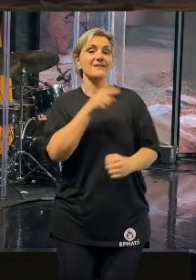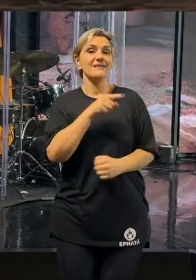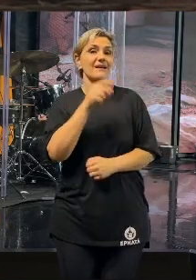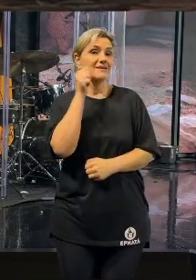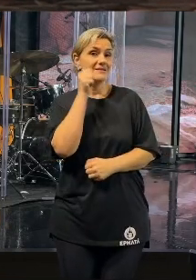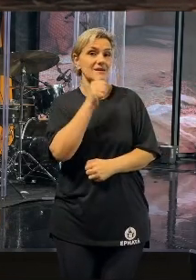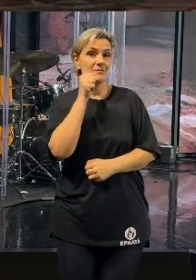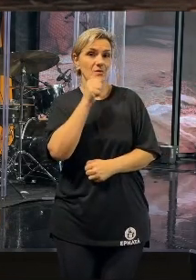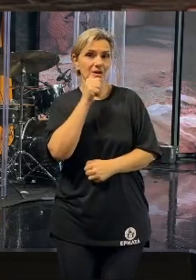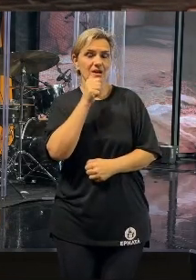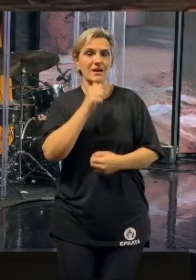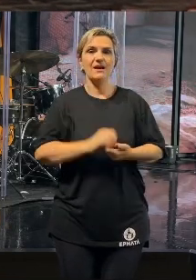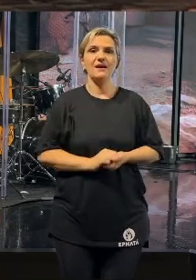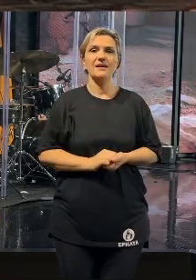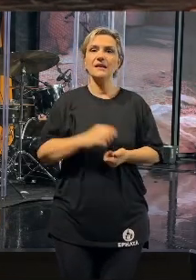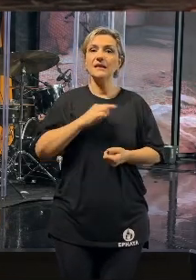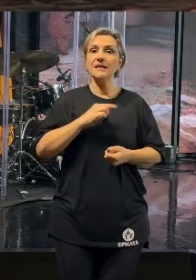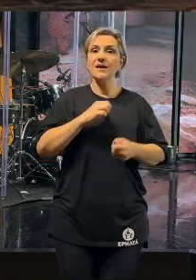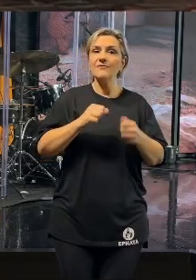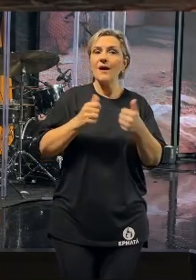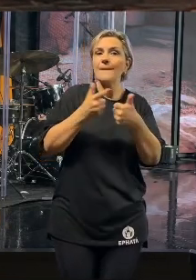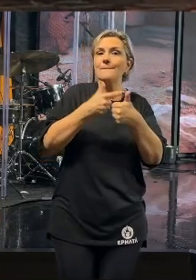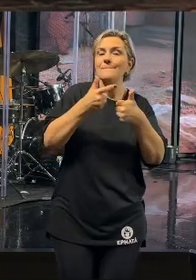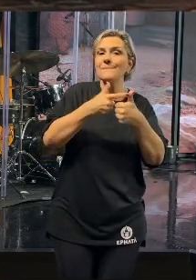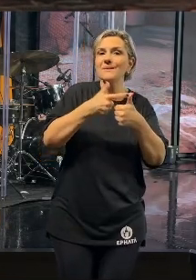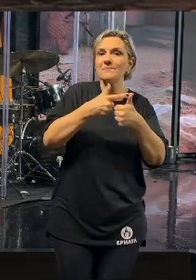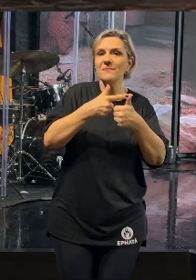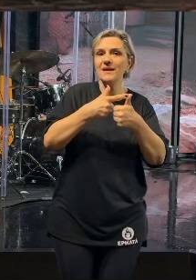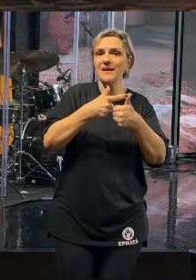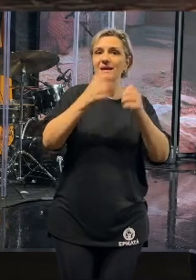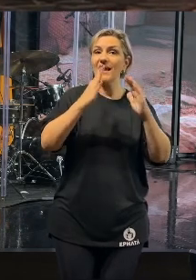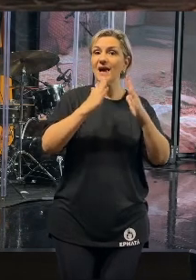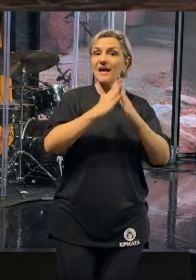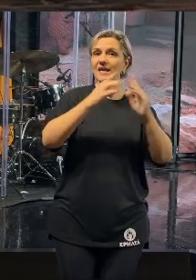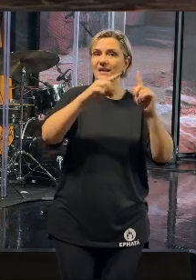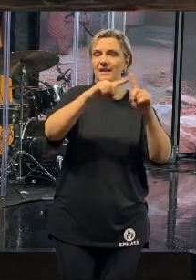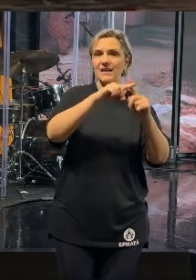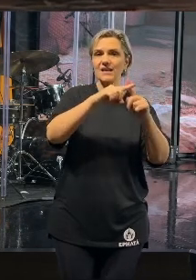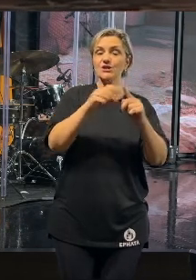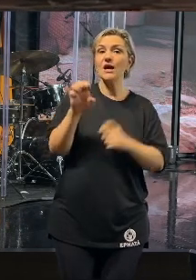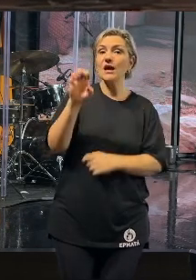mulher que nasceu a primeira igreja da Europa.